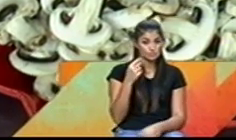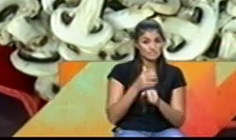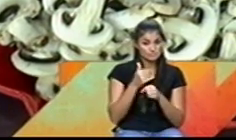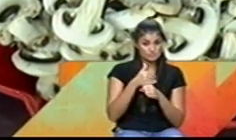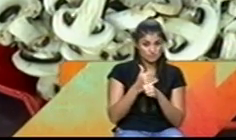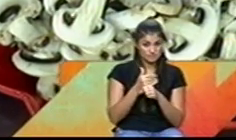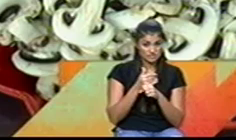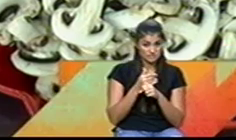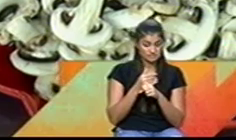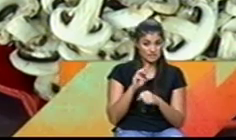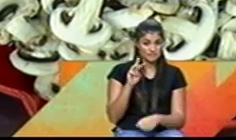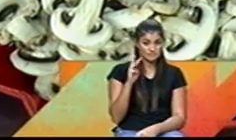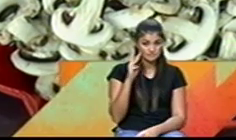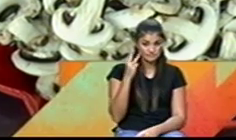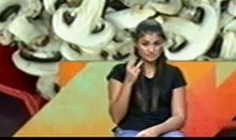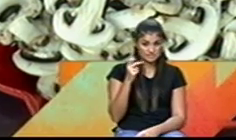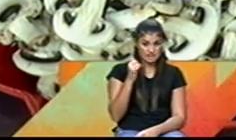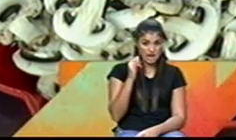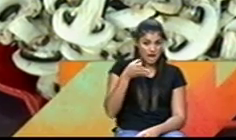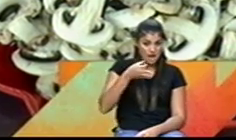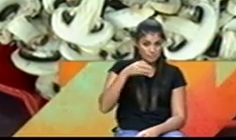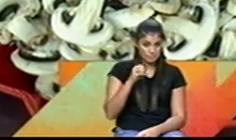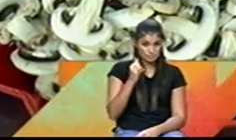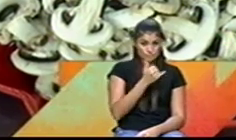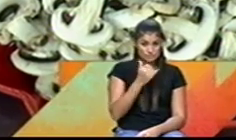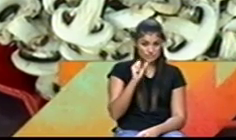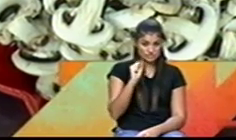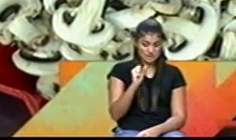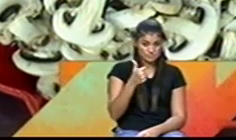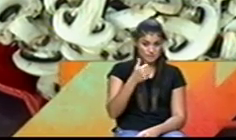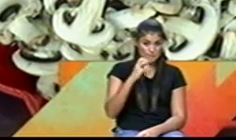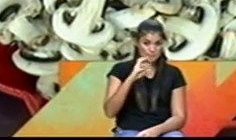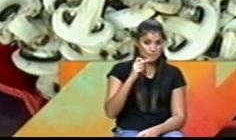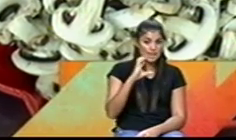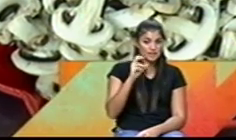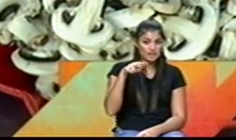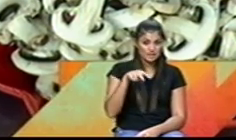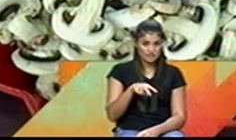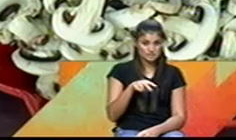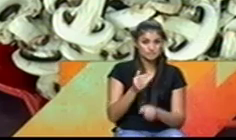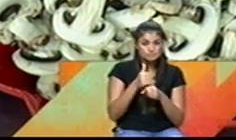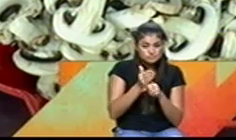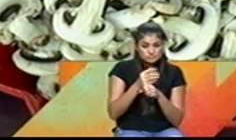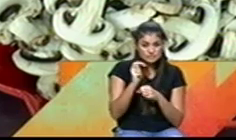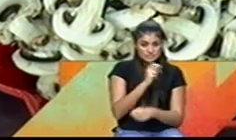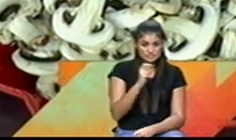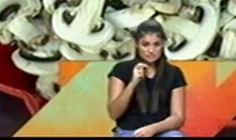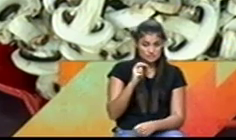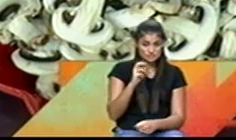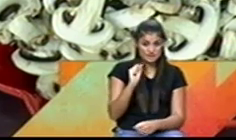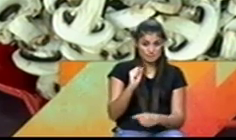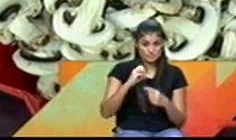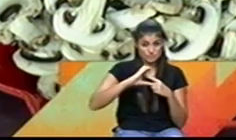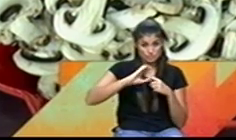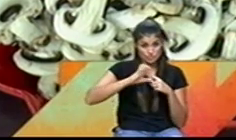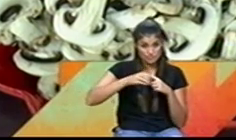de 2 cebolas em meias de luas finas, 3 talos de aipo cortado em cubinhos, 20 gramas de bacon, também em cubinhos, 300 gramas de